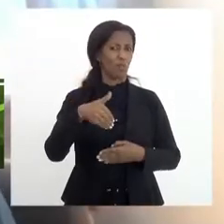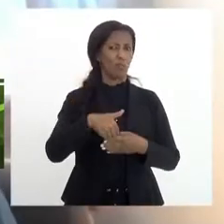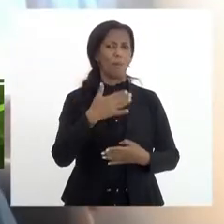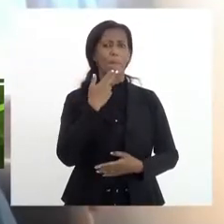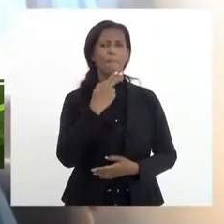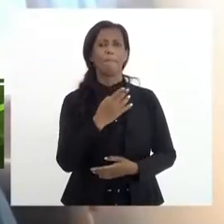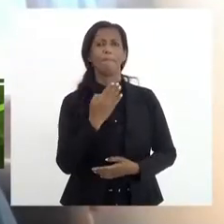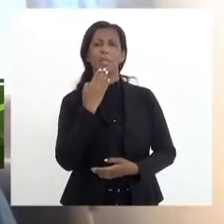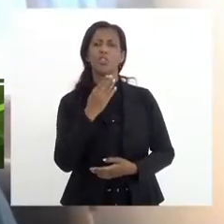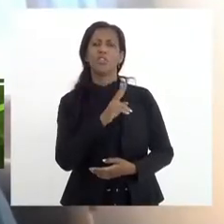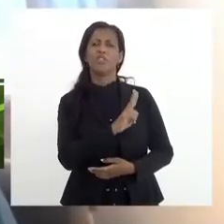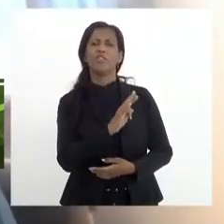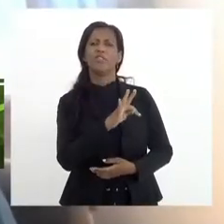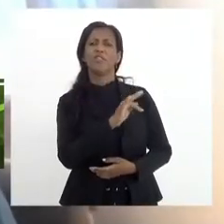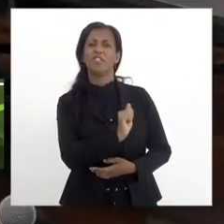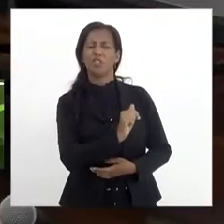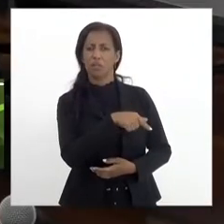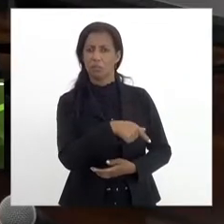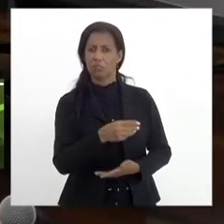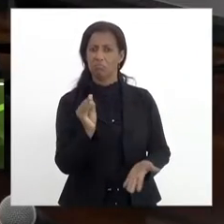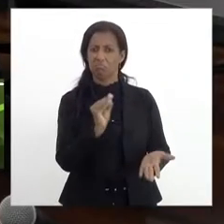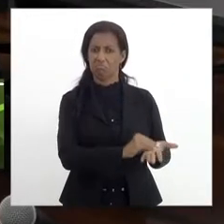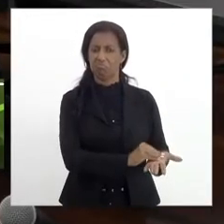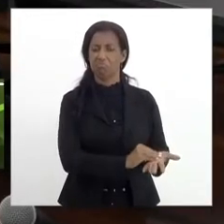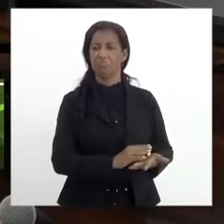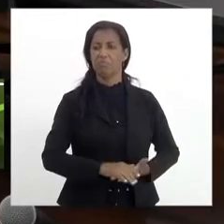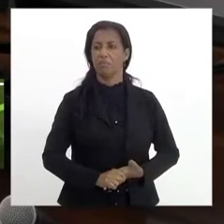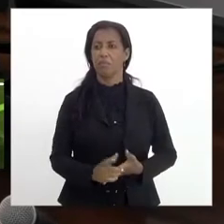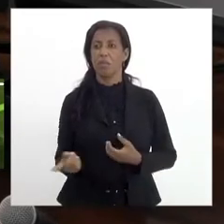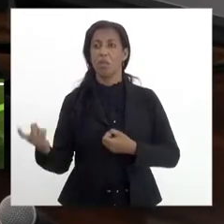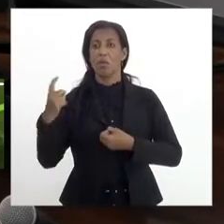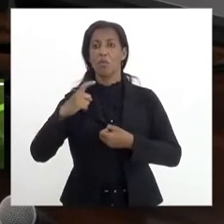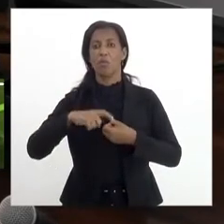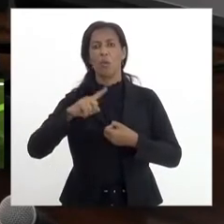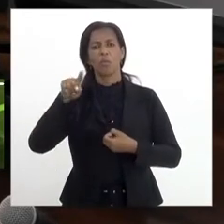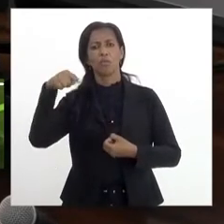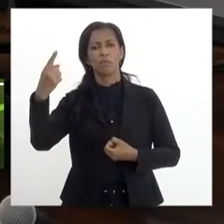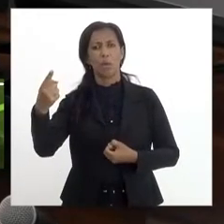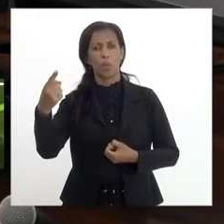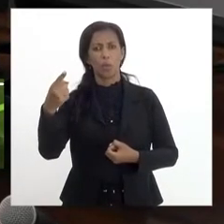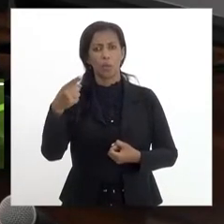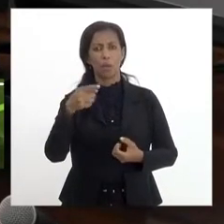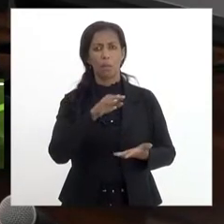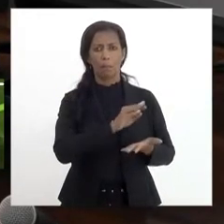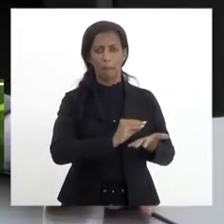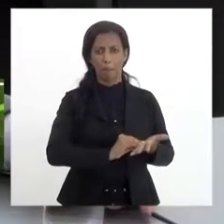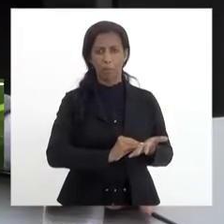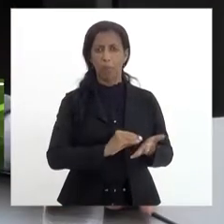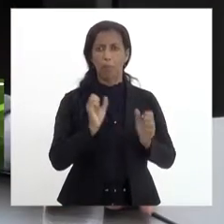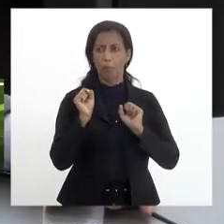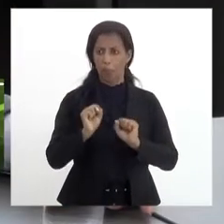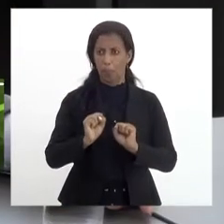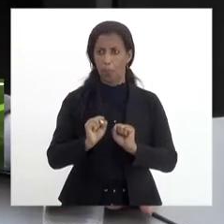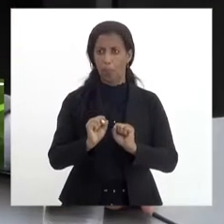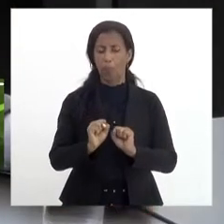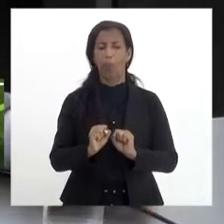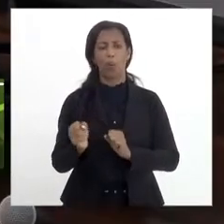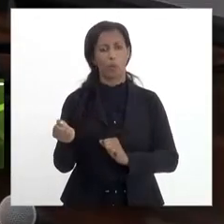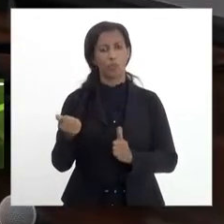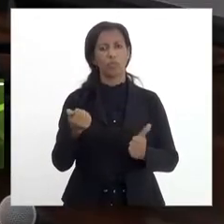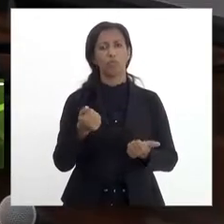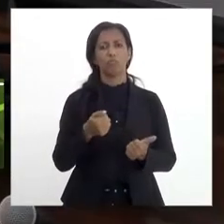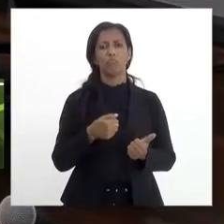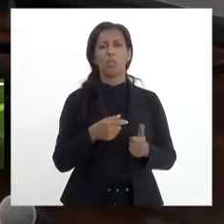O deputado Mink, então, pedido de vista concedido e volta na pauta que vem, pode ser, deputado Mink? Pode. Okay. Só para a gente analisar